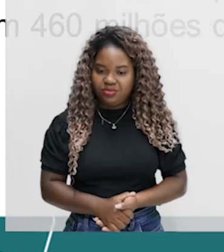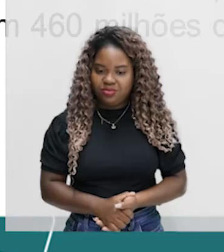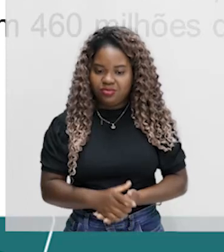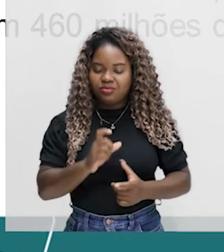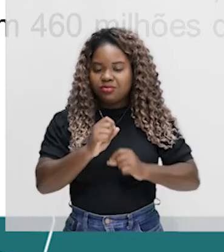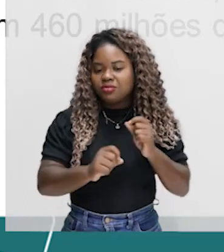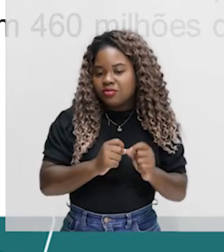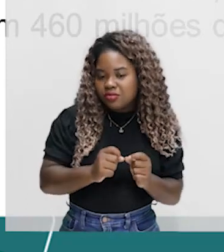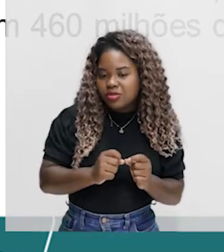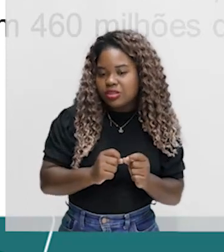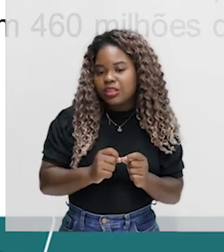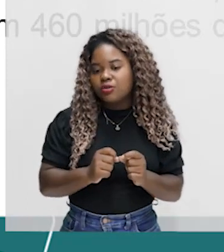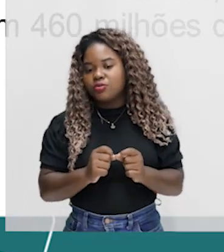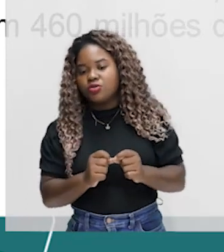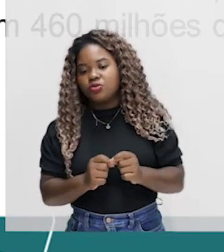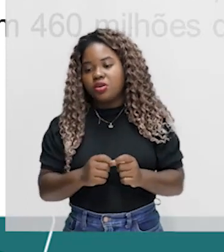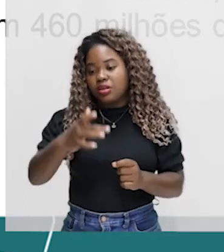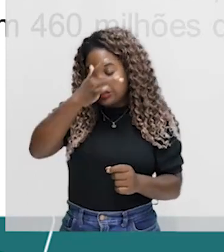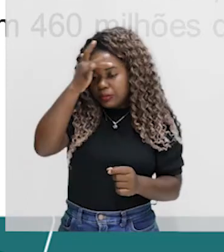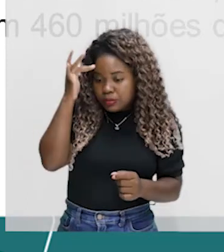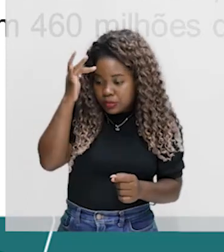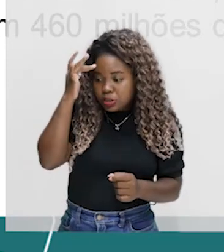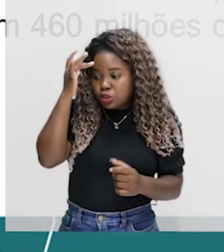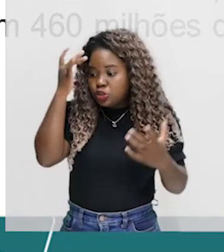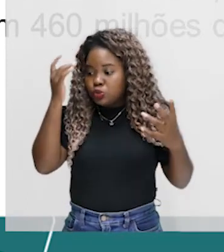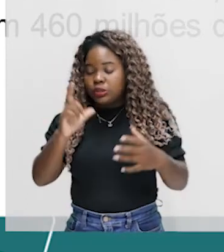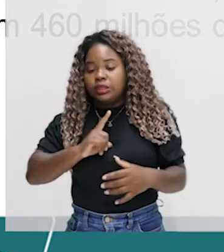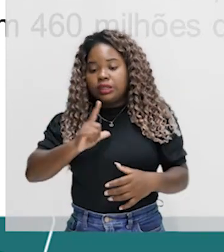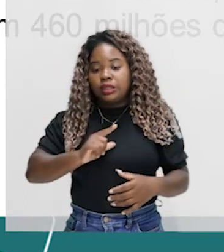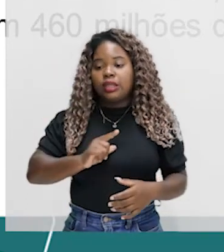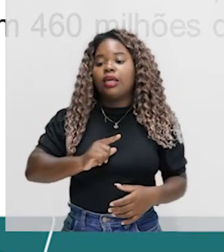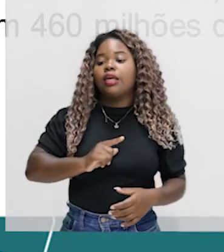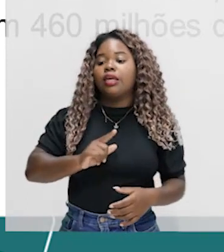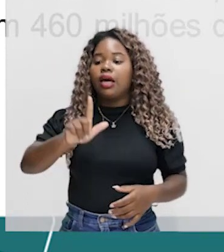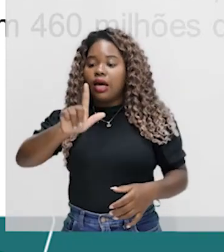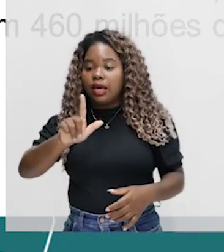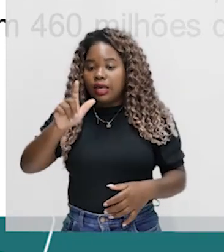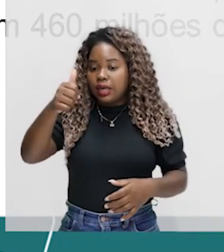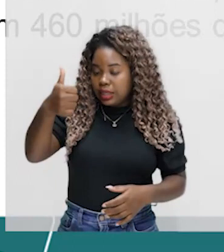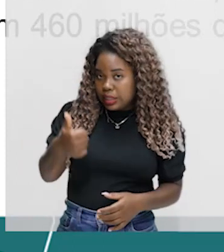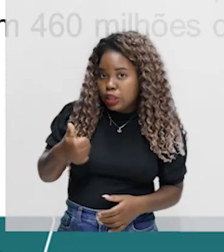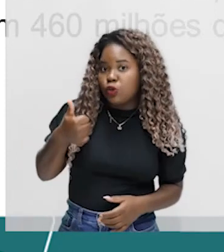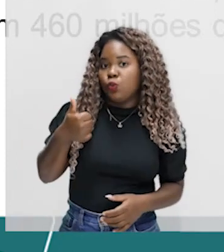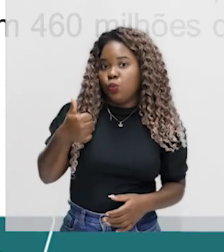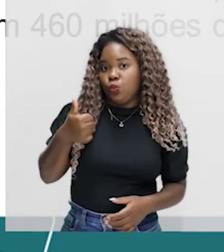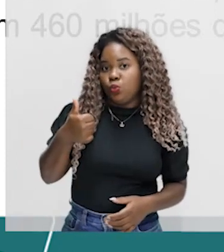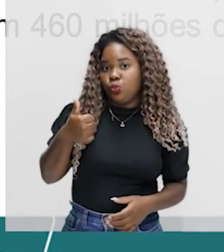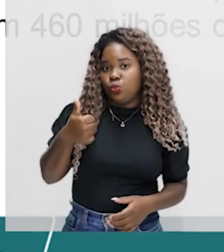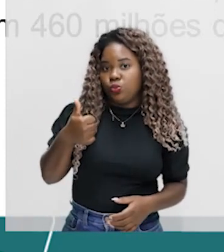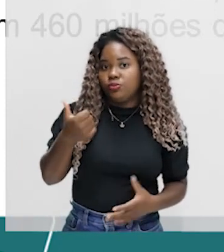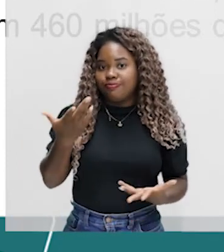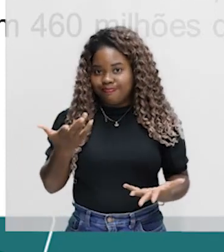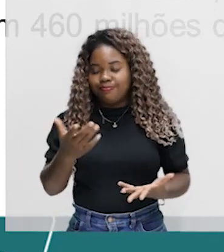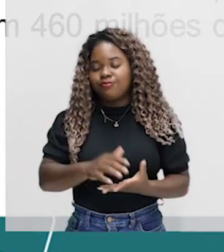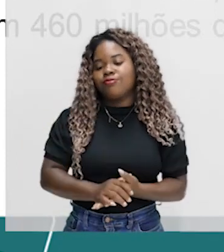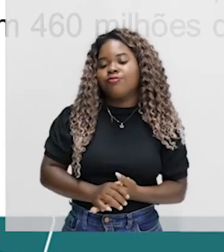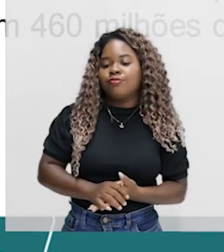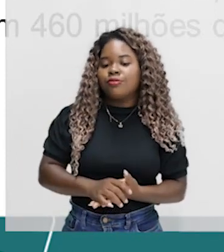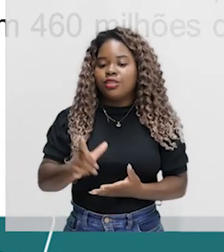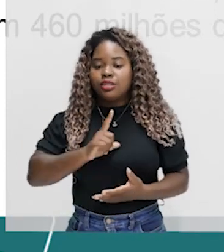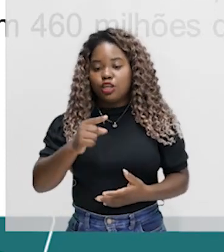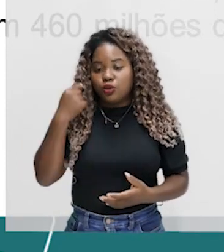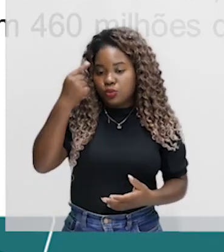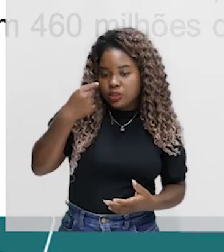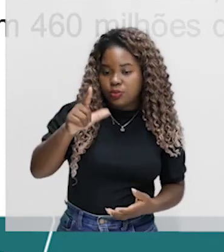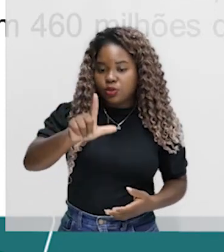os falantes nativos, isto é, pessoas que são de origem de países que possuem o espanhol como pelo menos